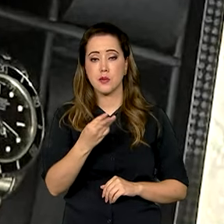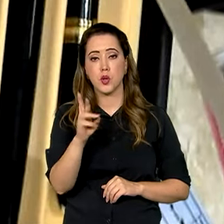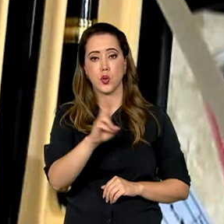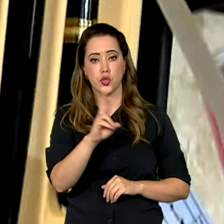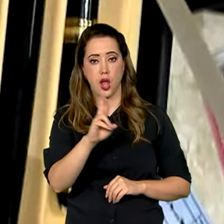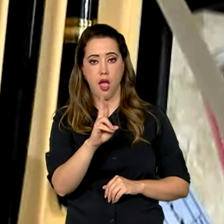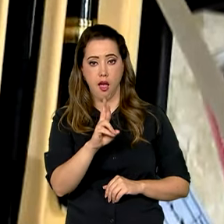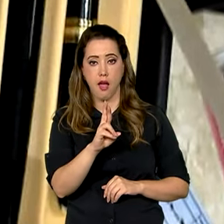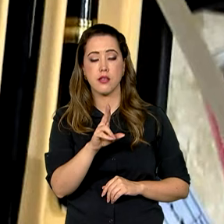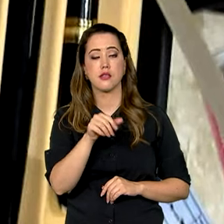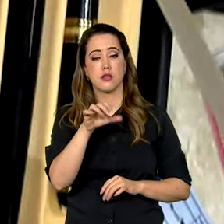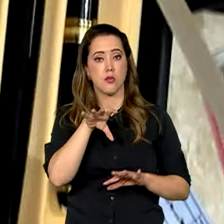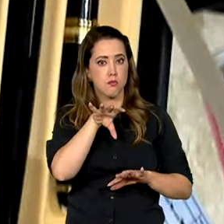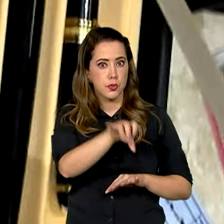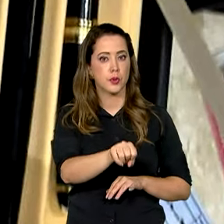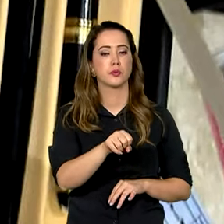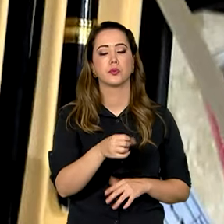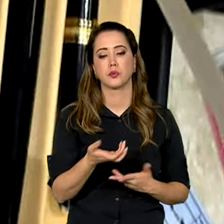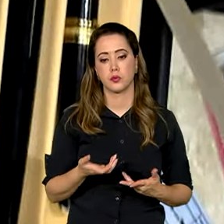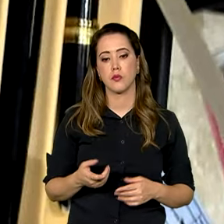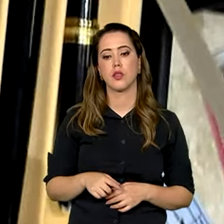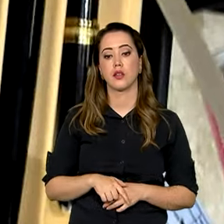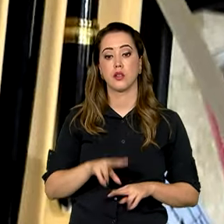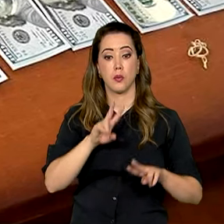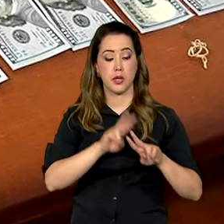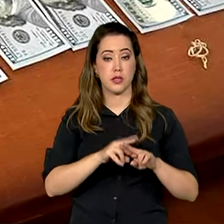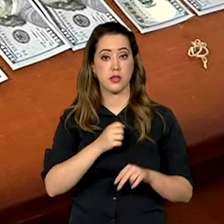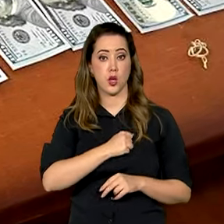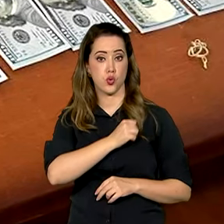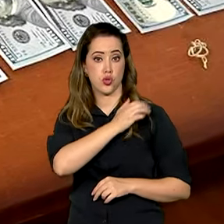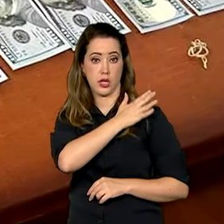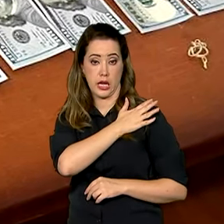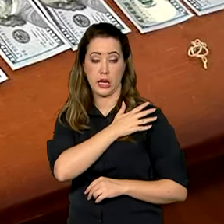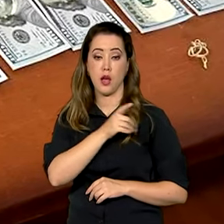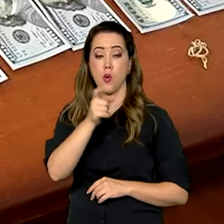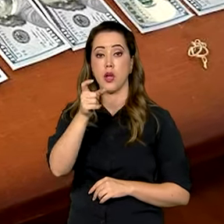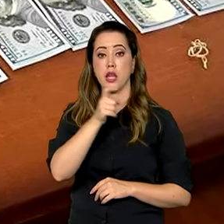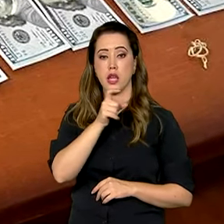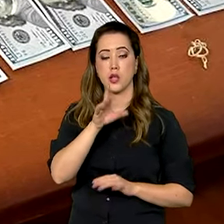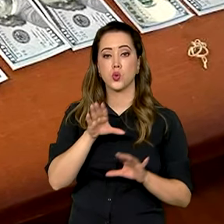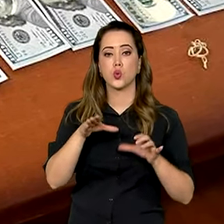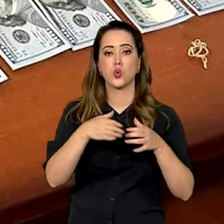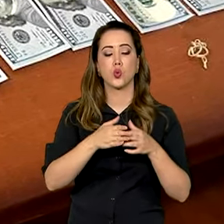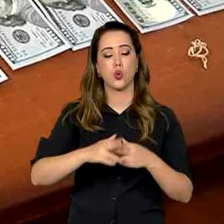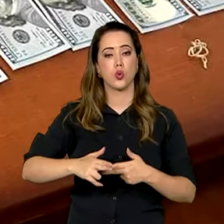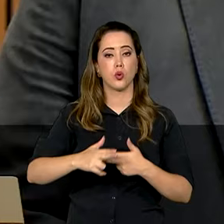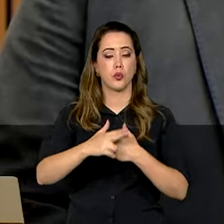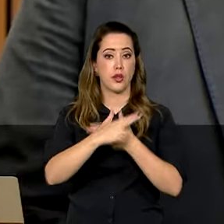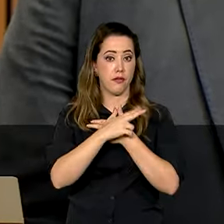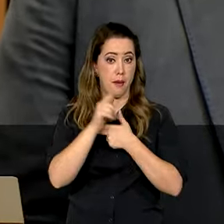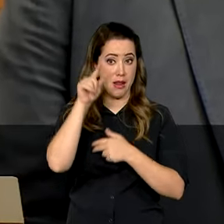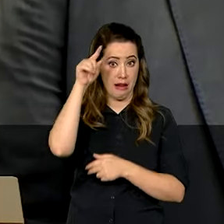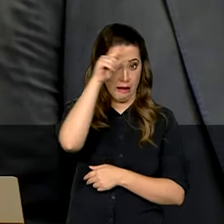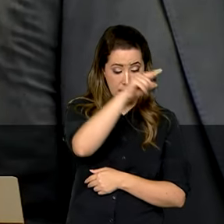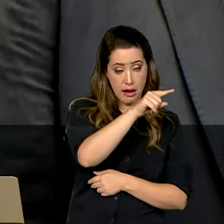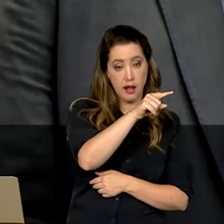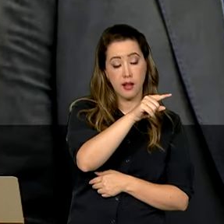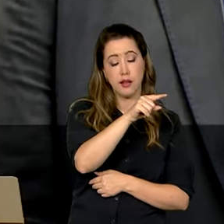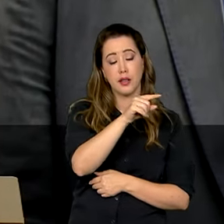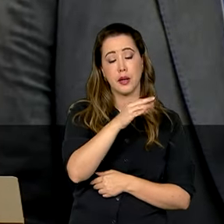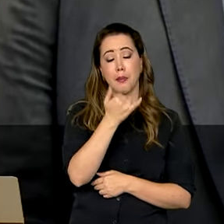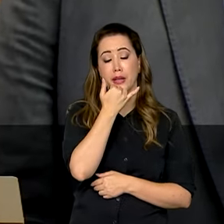no Brasil entre os presos há um general ex-comandante da Força Aérea Paraguaia